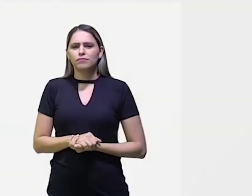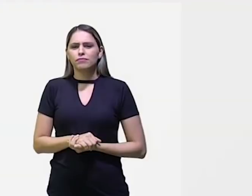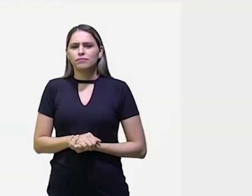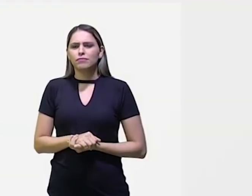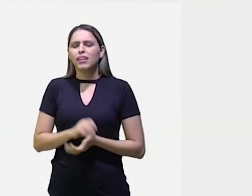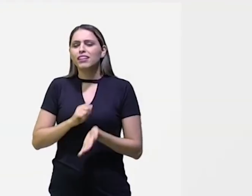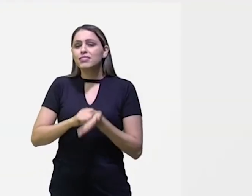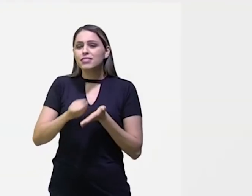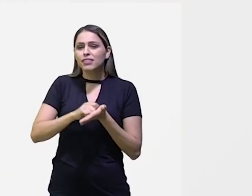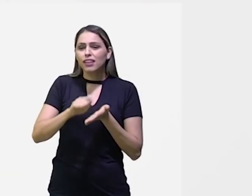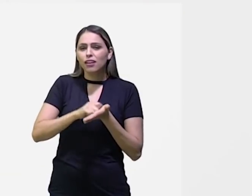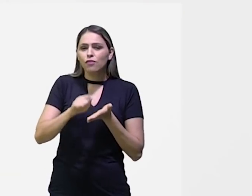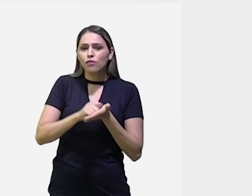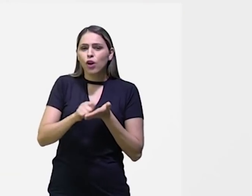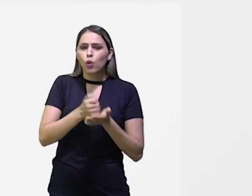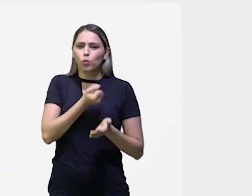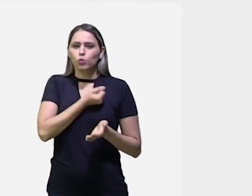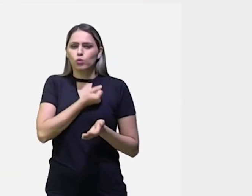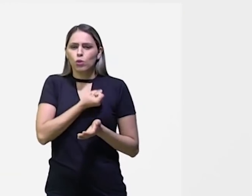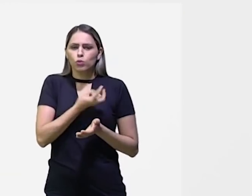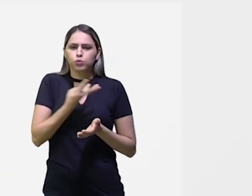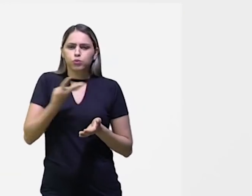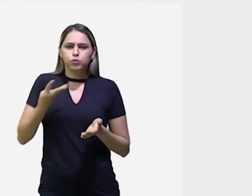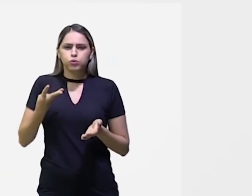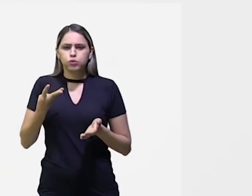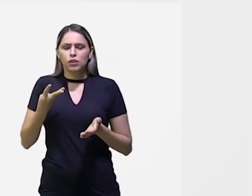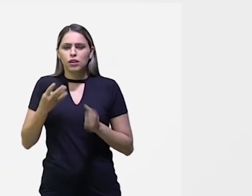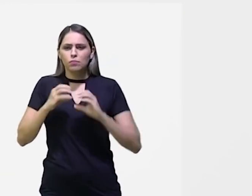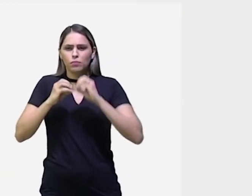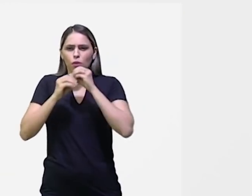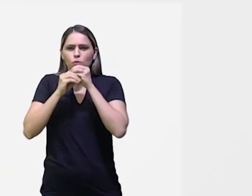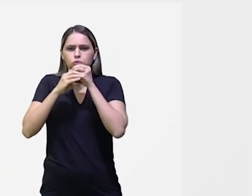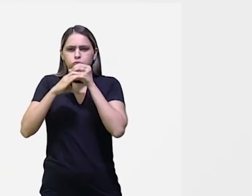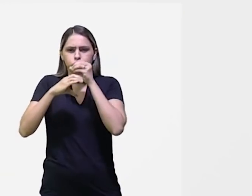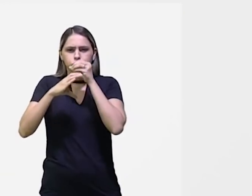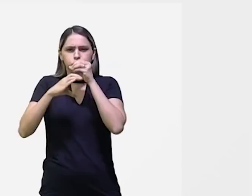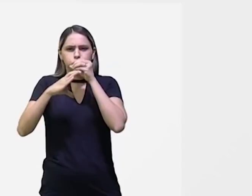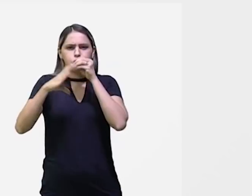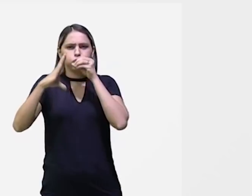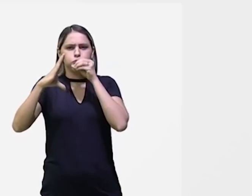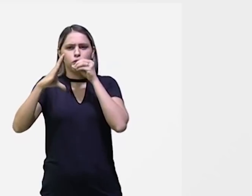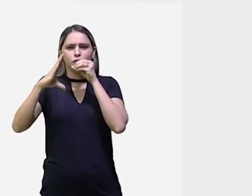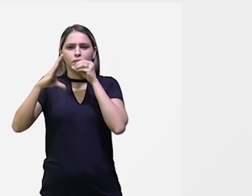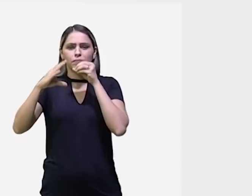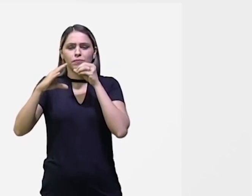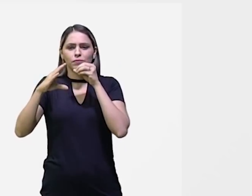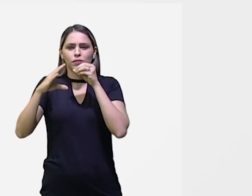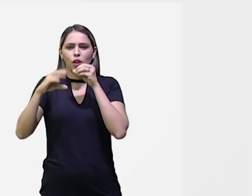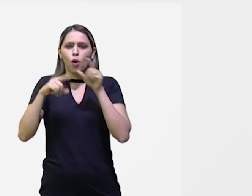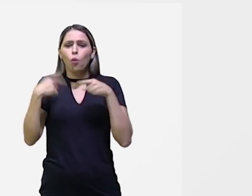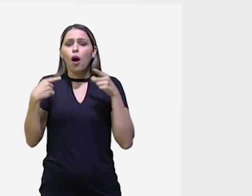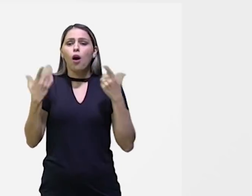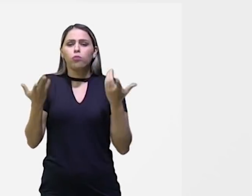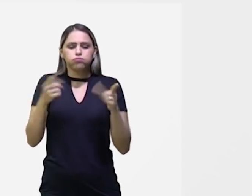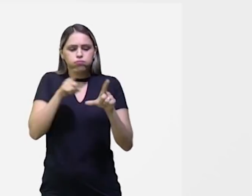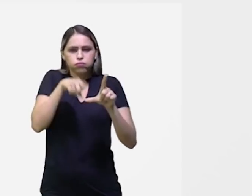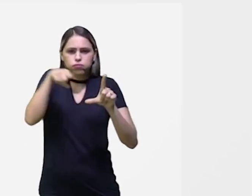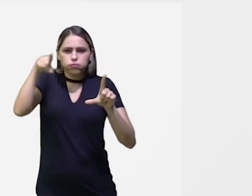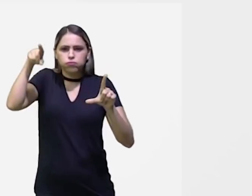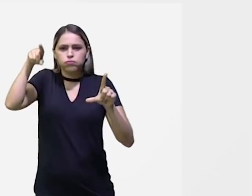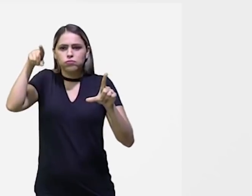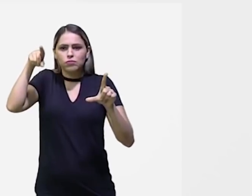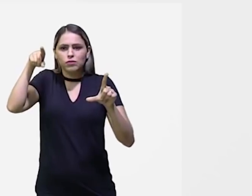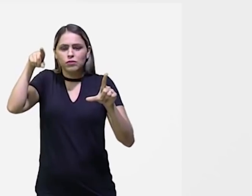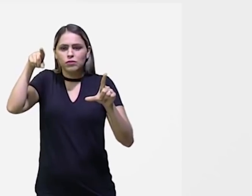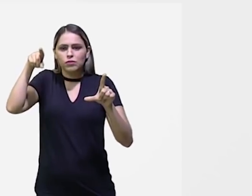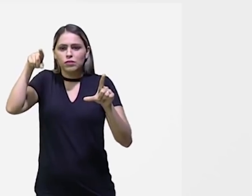Escreva os numerais dos balões em ordem crescente e decrescente. Olha os números que tinha